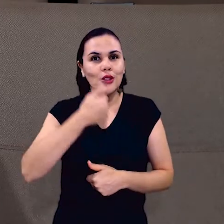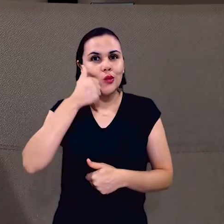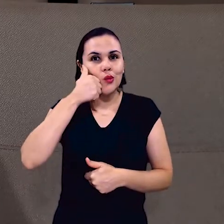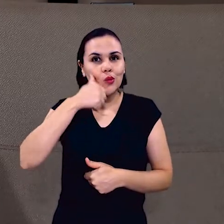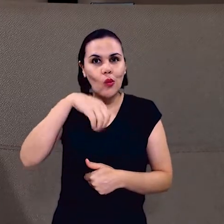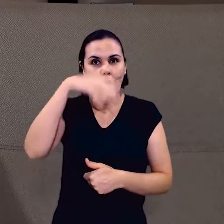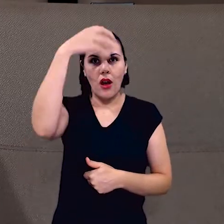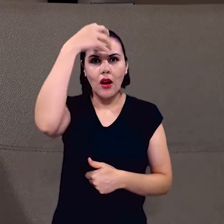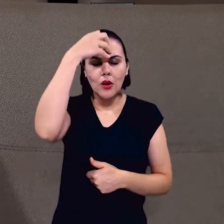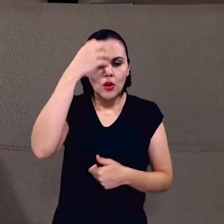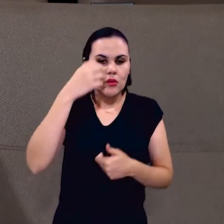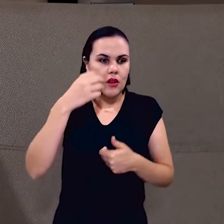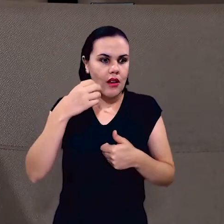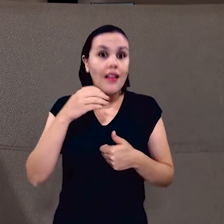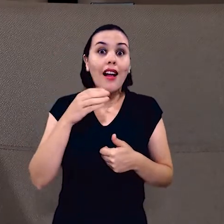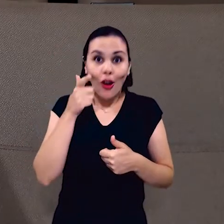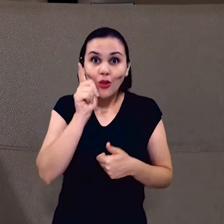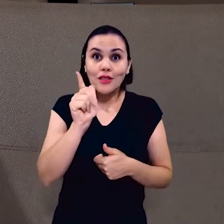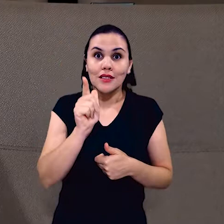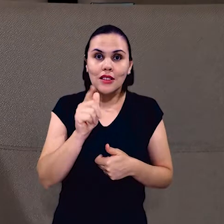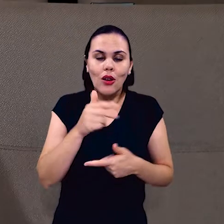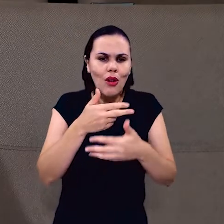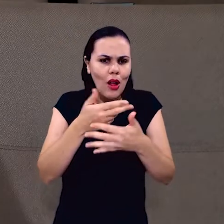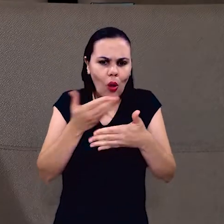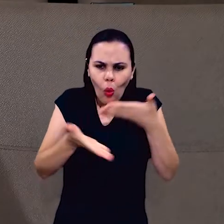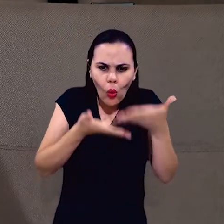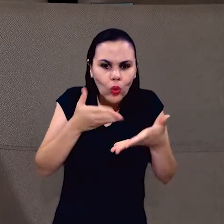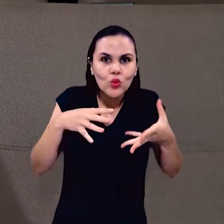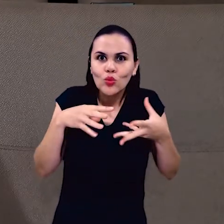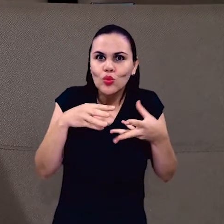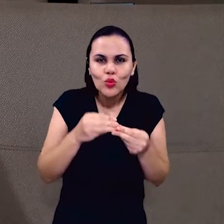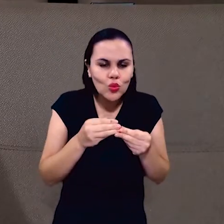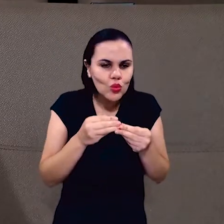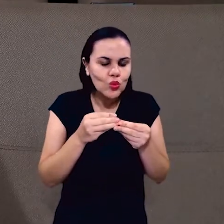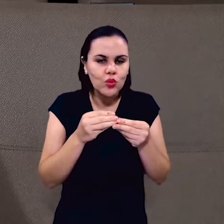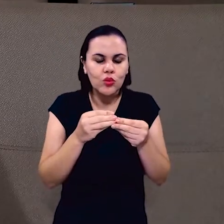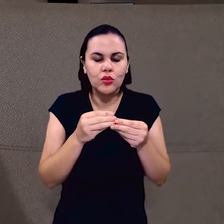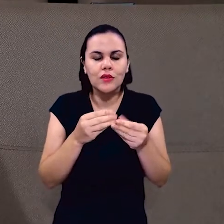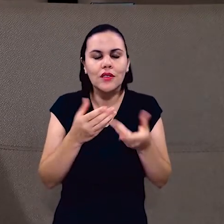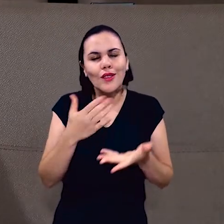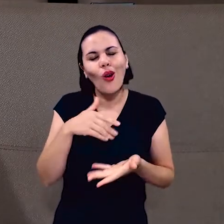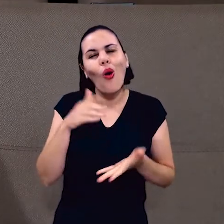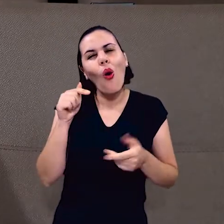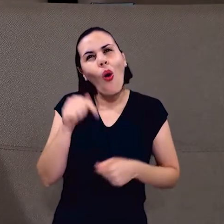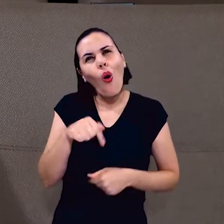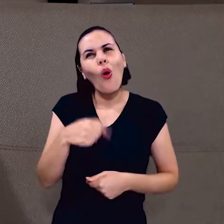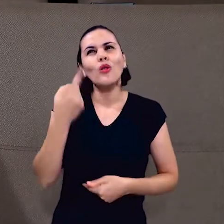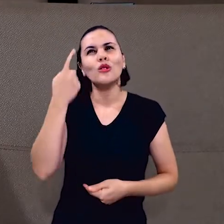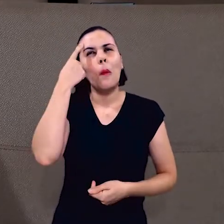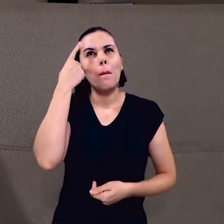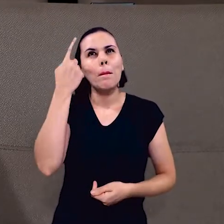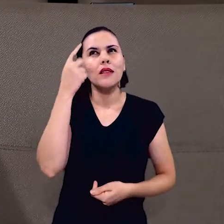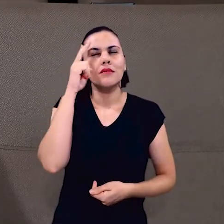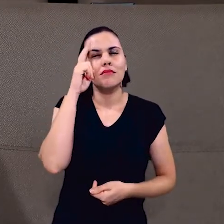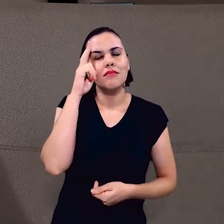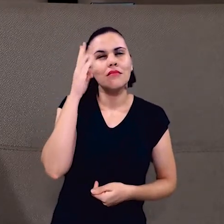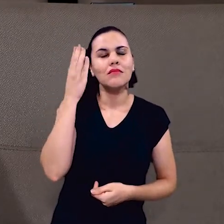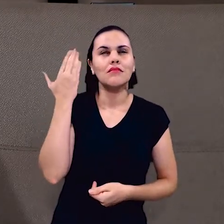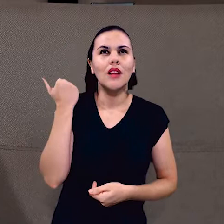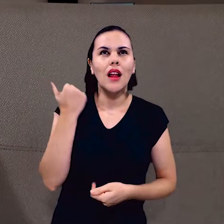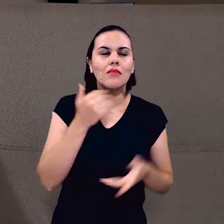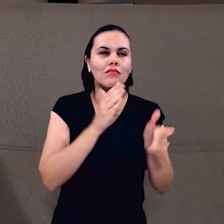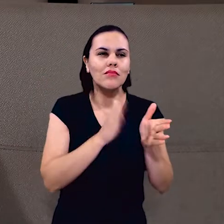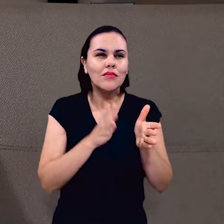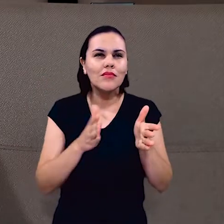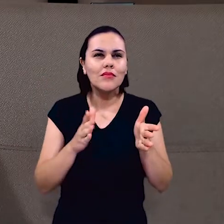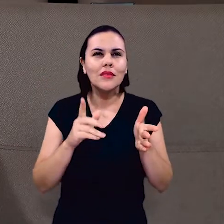quando ela foi, ela cuidou de todos os detalhes. Então hoje fica-se a lembrança e os momentos